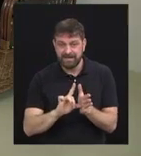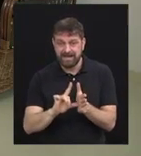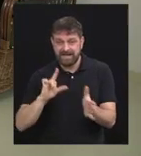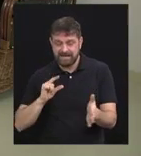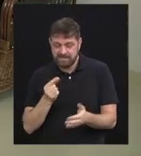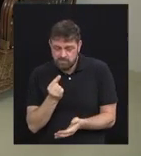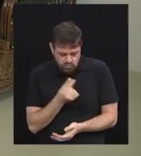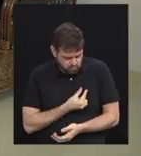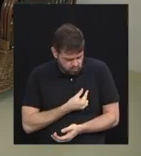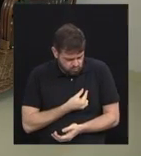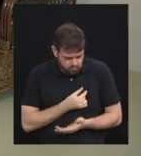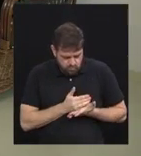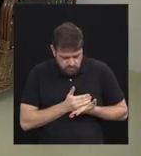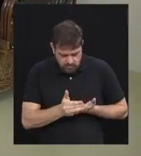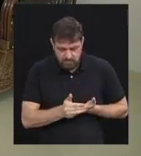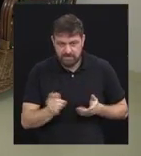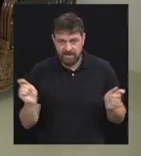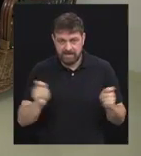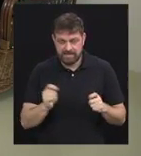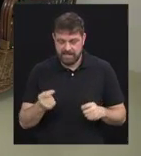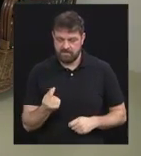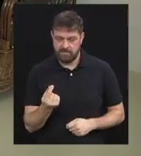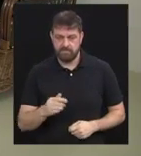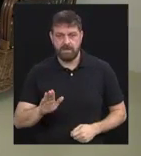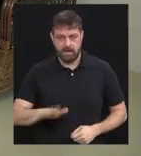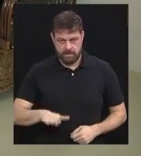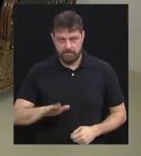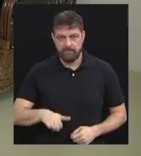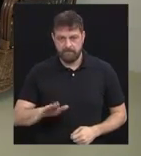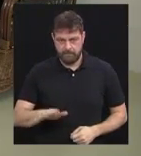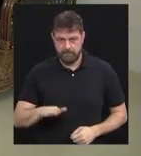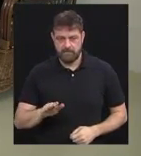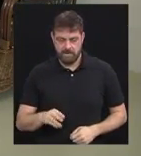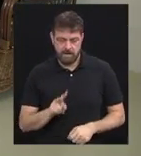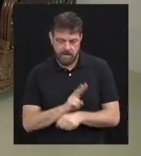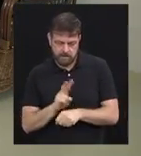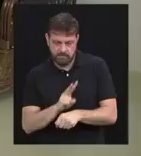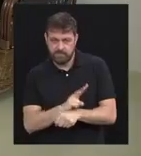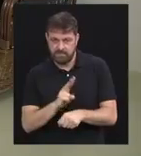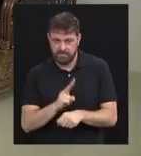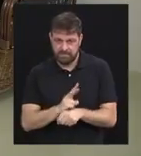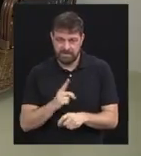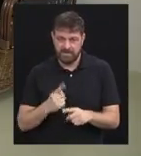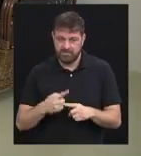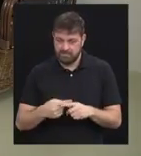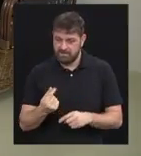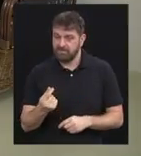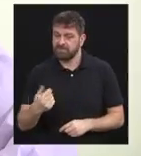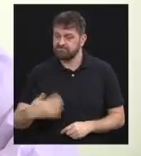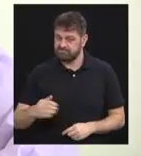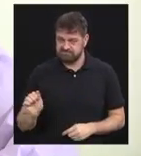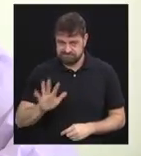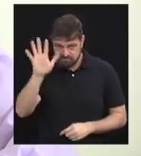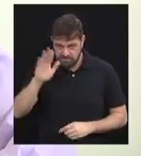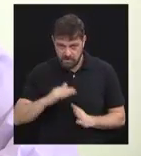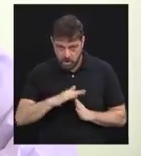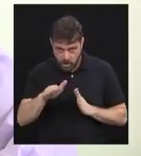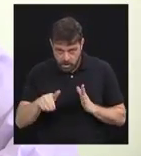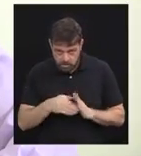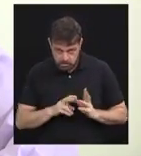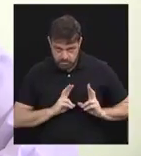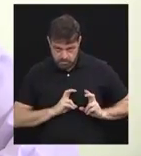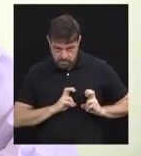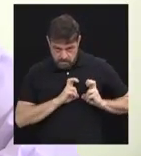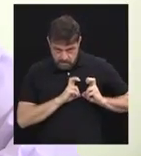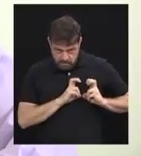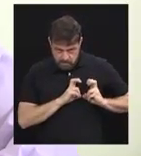poderia, inclusive, ajudar financeiramente o Estado para diminuir os custos do tratamento. Mas todo caso de câncer